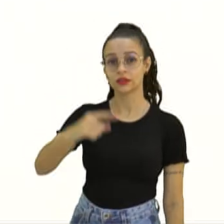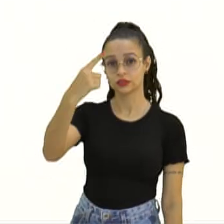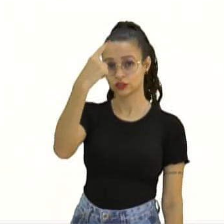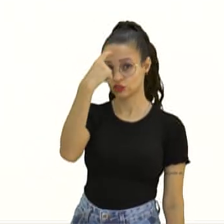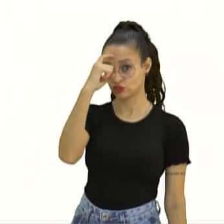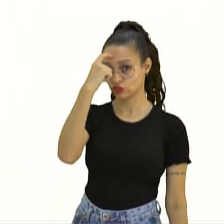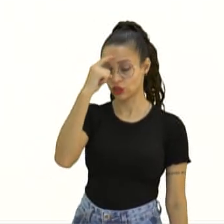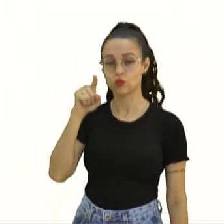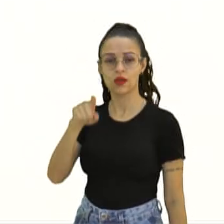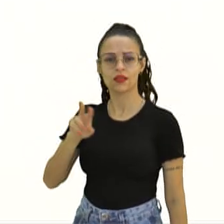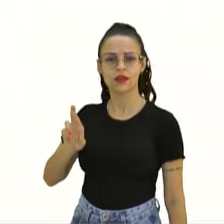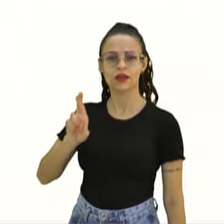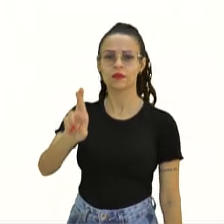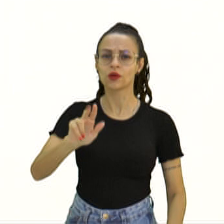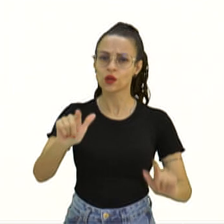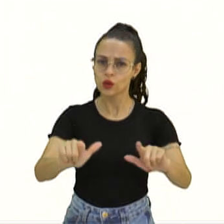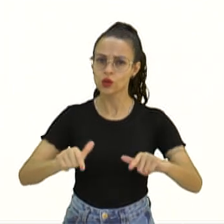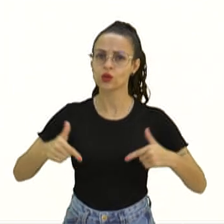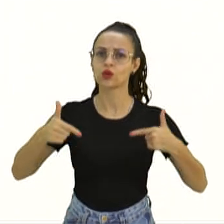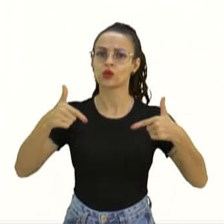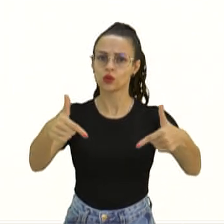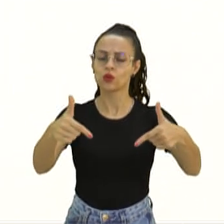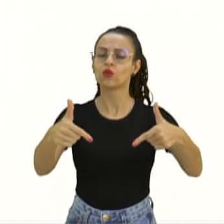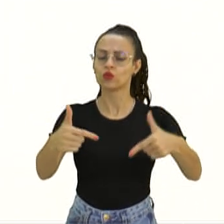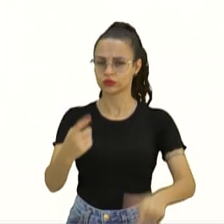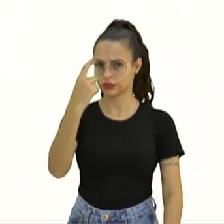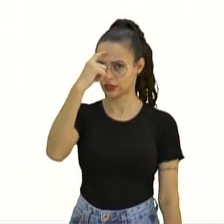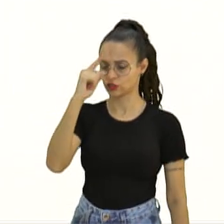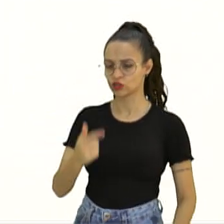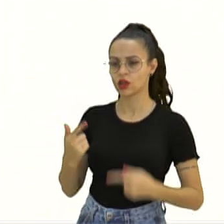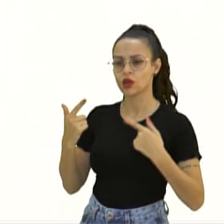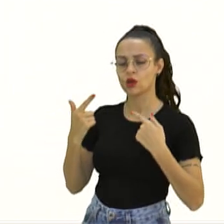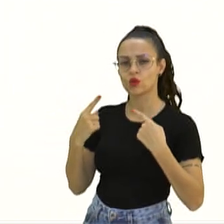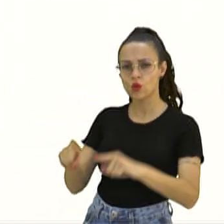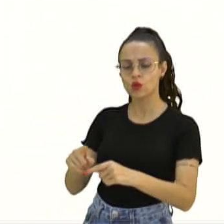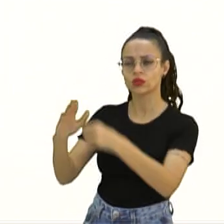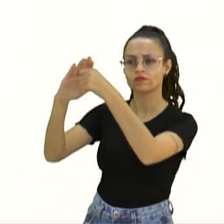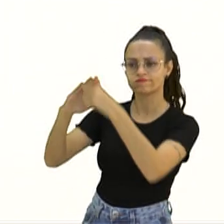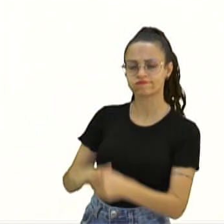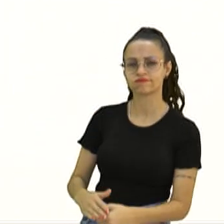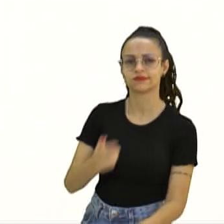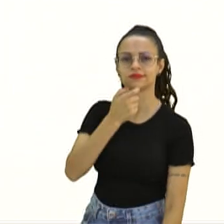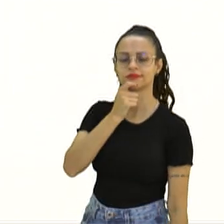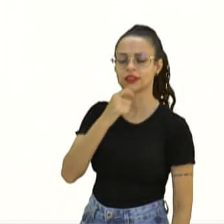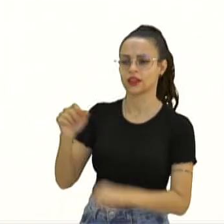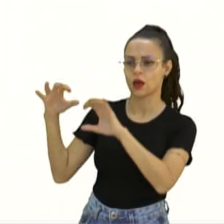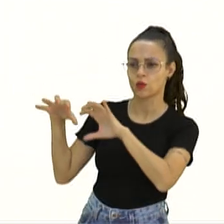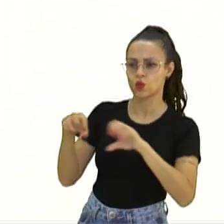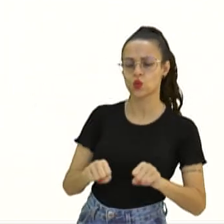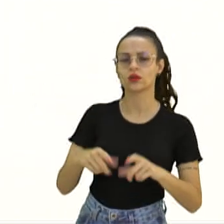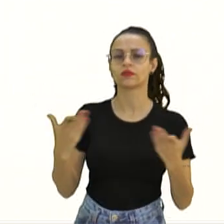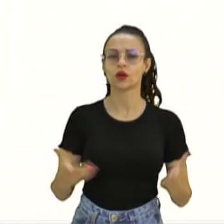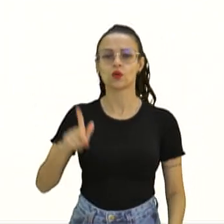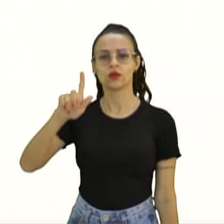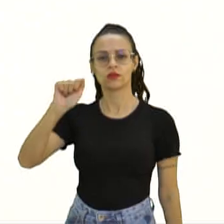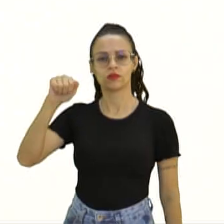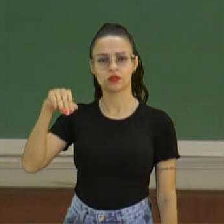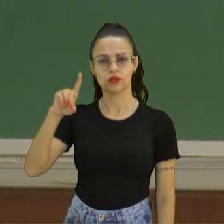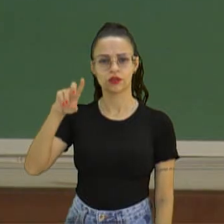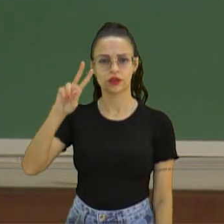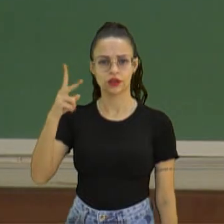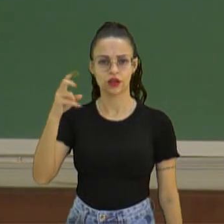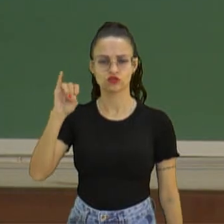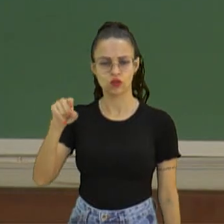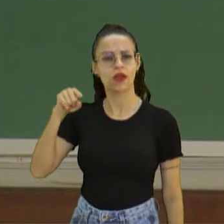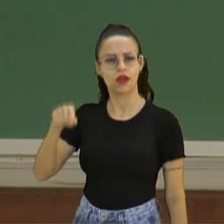representou a luta da Índia contra a opressão da invasão inglesa e ele era um cara que o Grande era